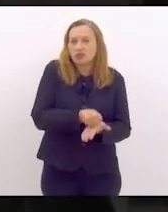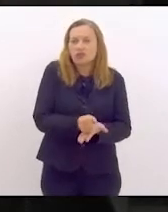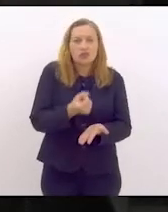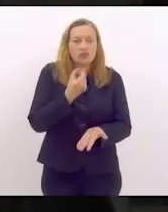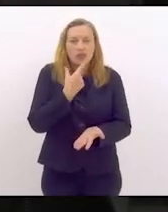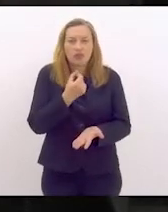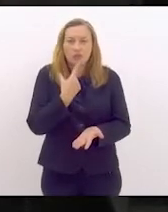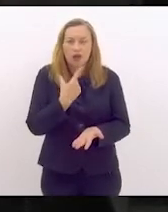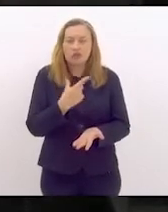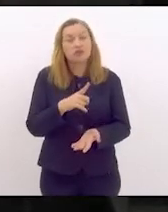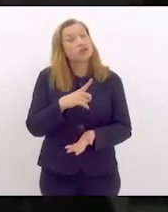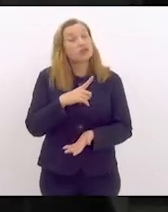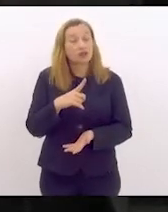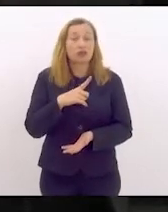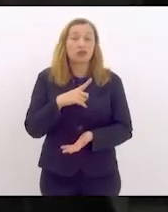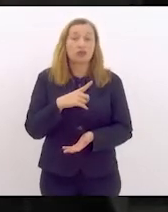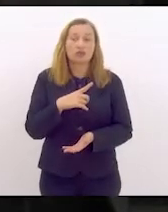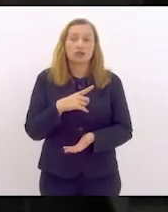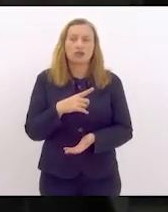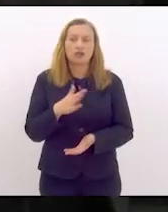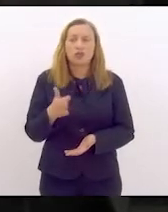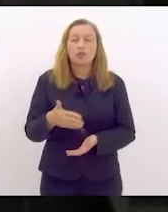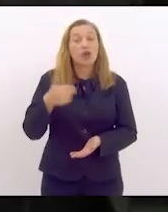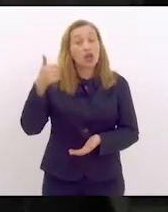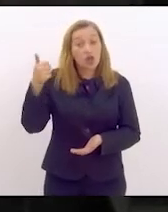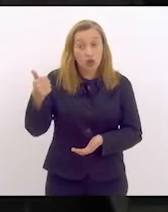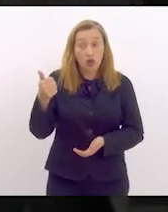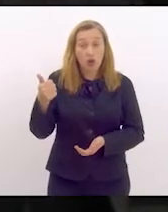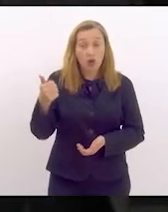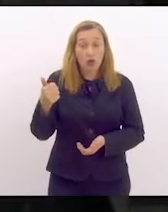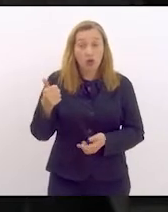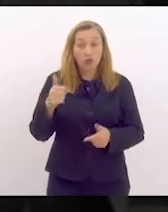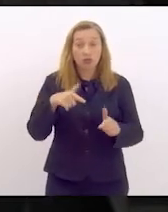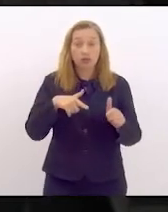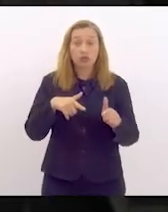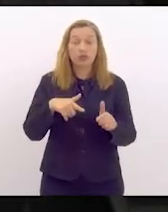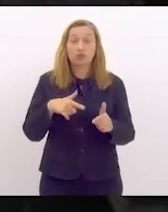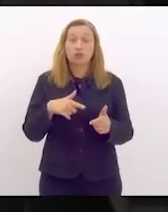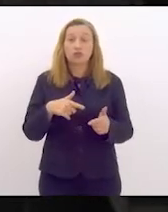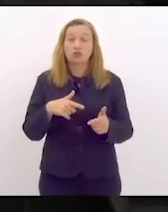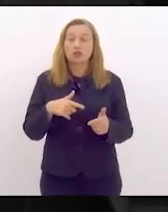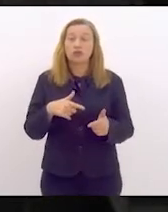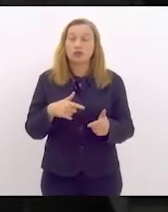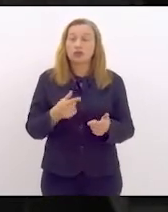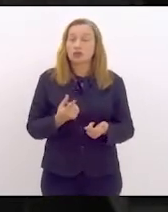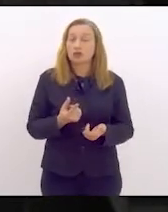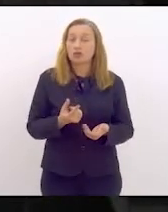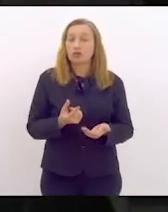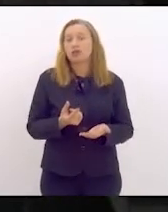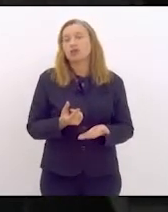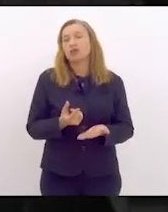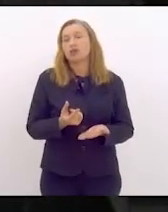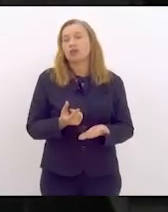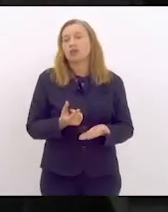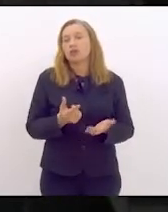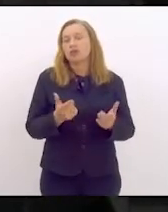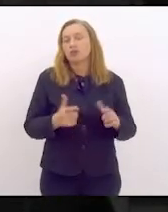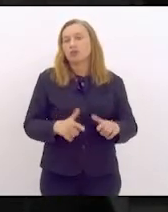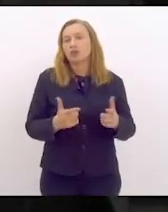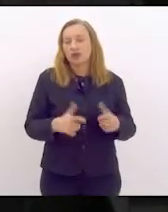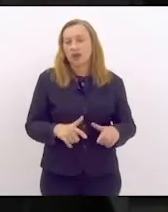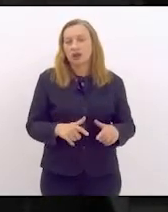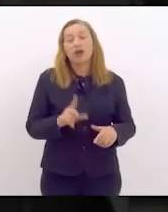gente depreende que o melhor negócio que existe deve-se ter uma